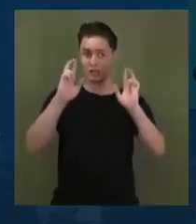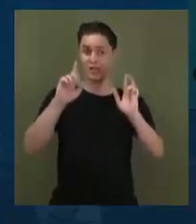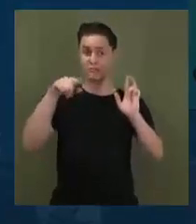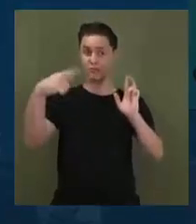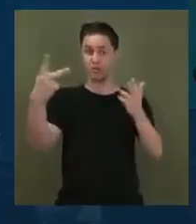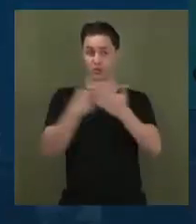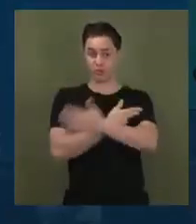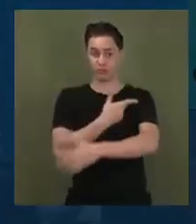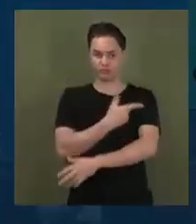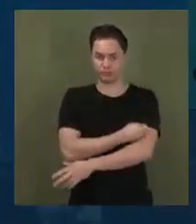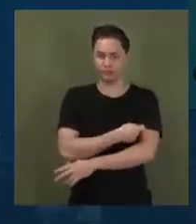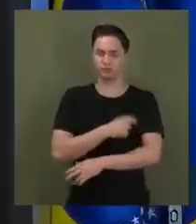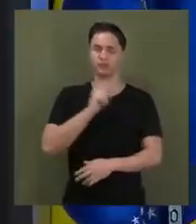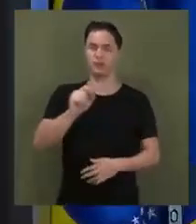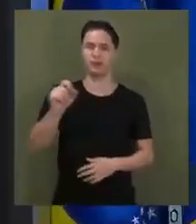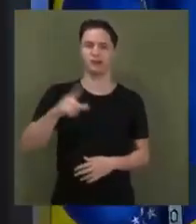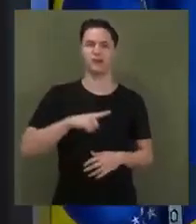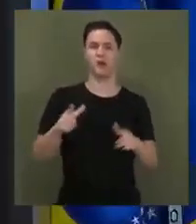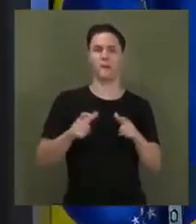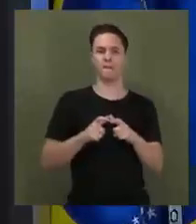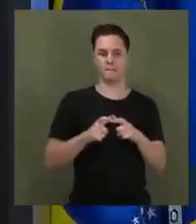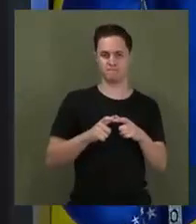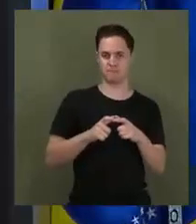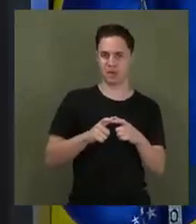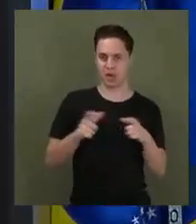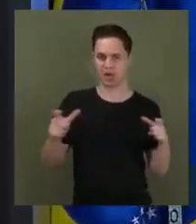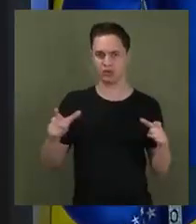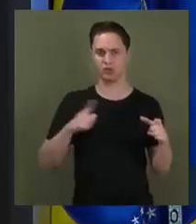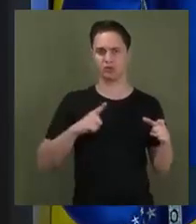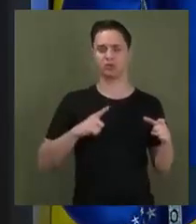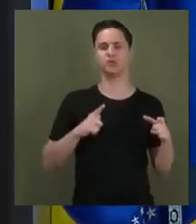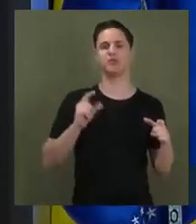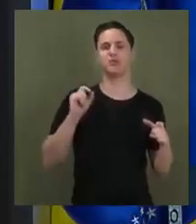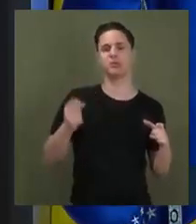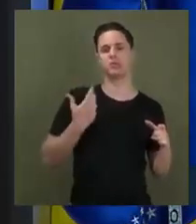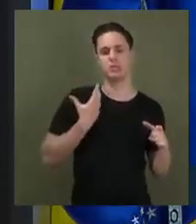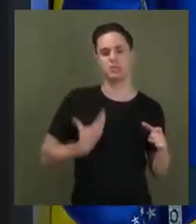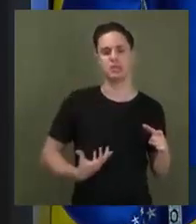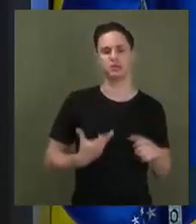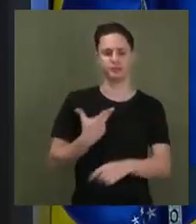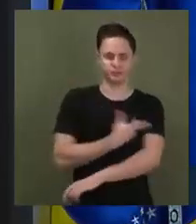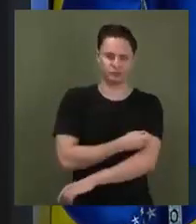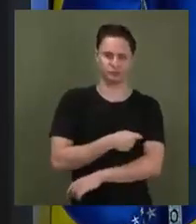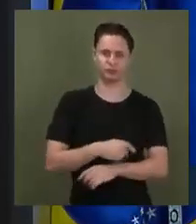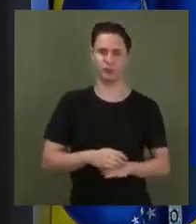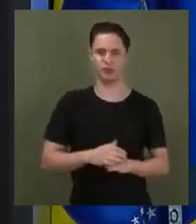inoculações, devido a esse aumento da fadiga imunológica que essas inoculações estão causando.